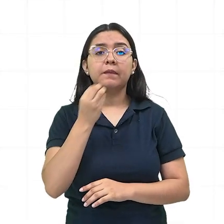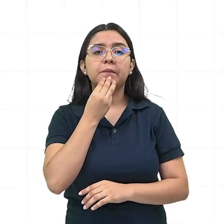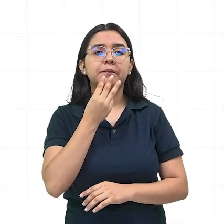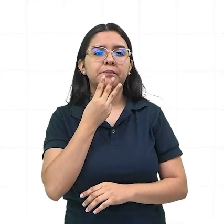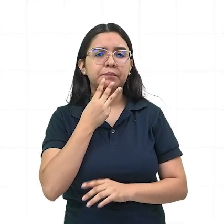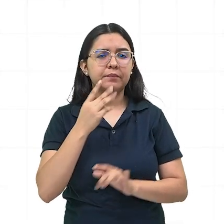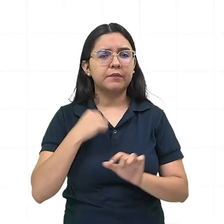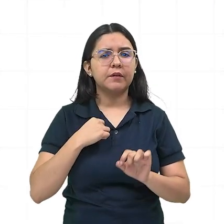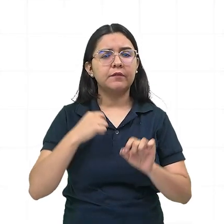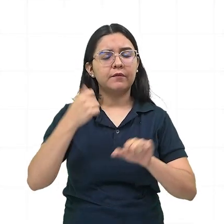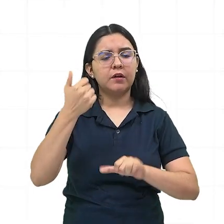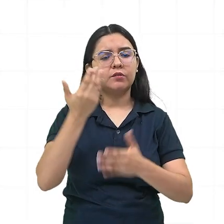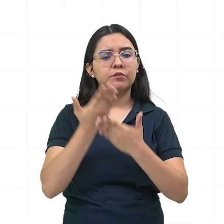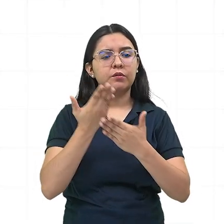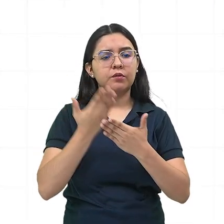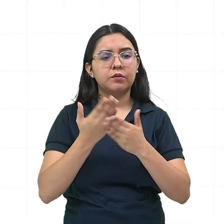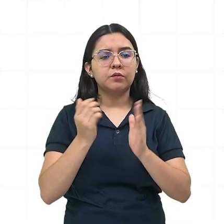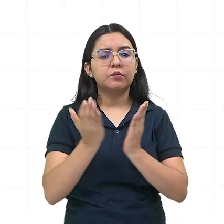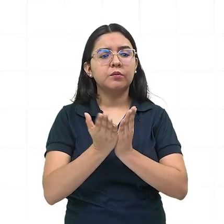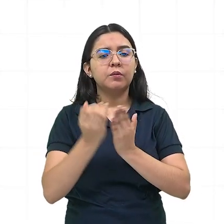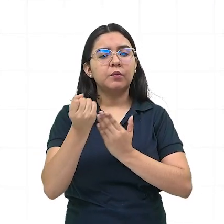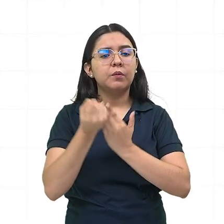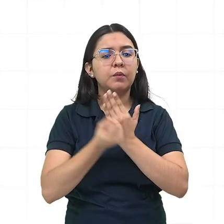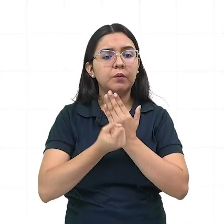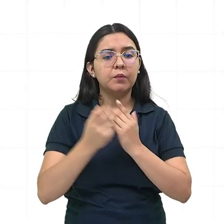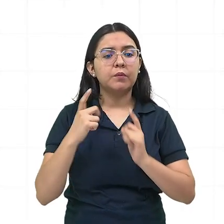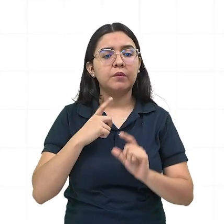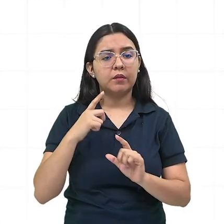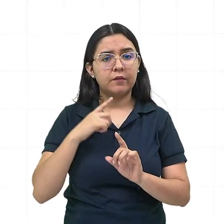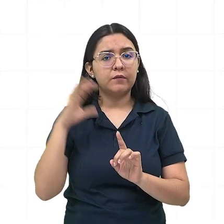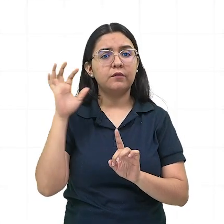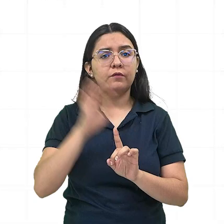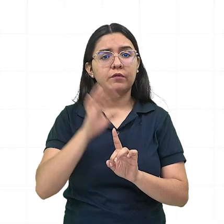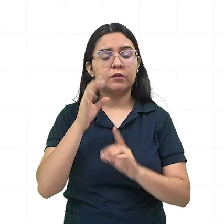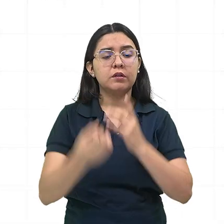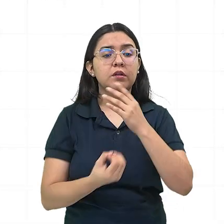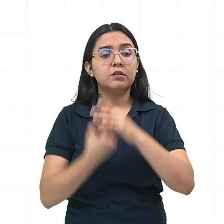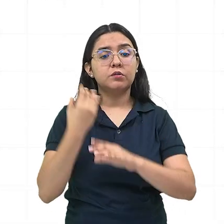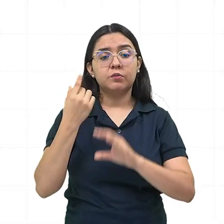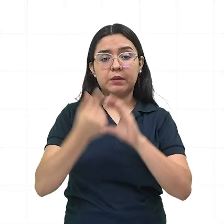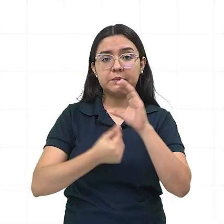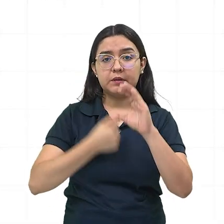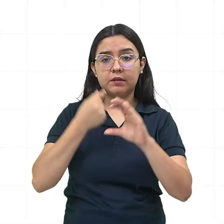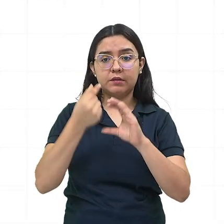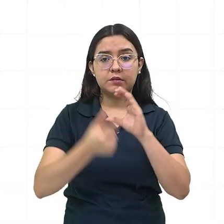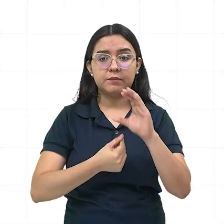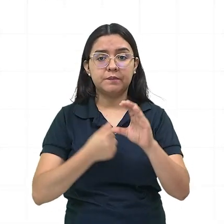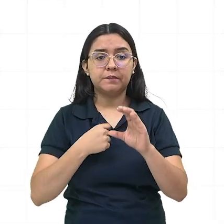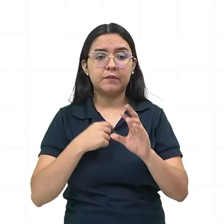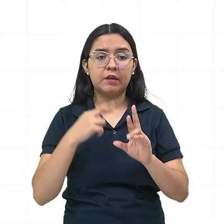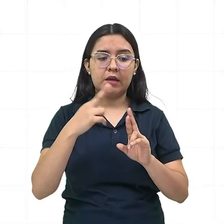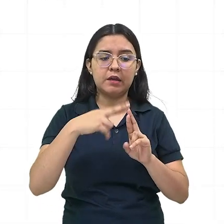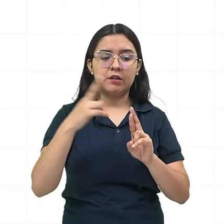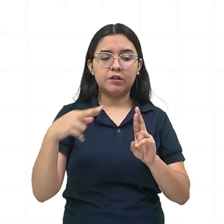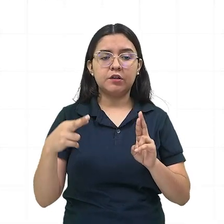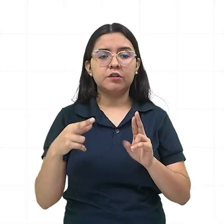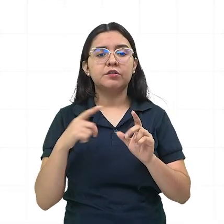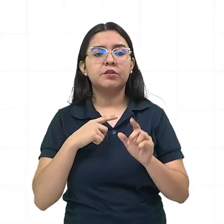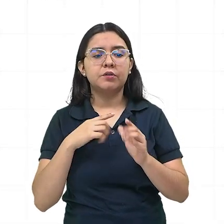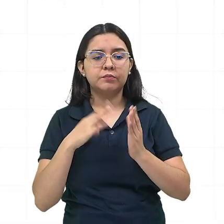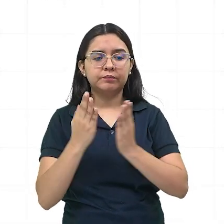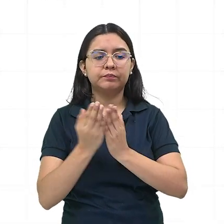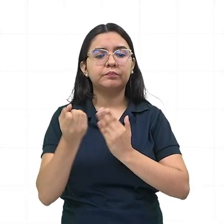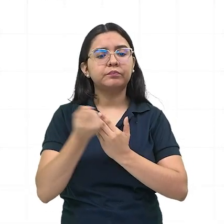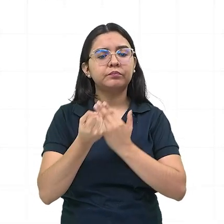explorar a ideia de que o protestantismo exerceu uma forte influência no surgimento do capitalismo. A religião protestante